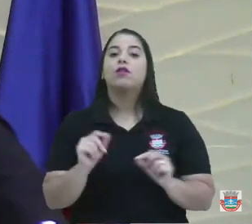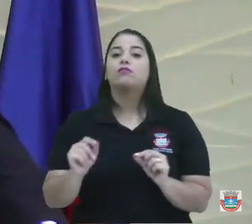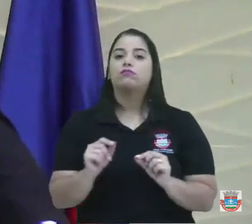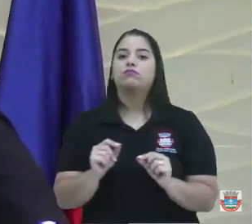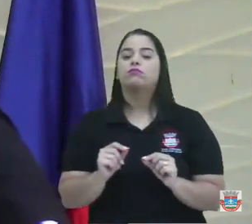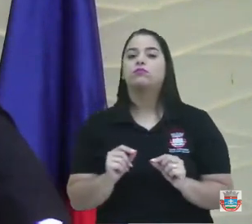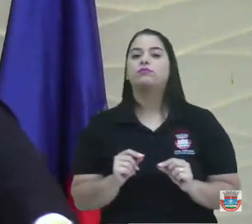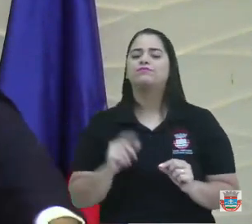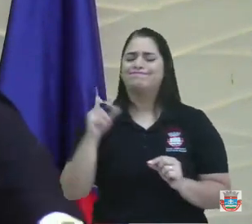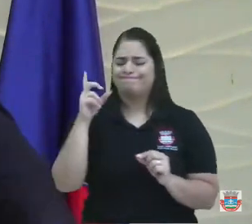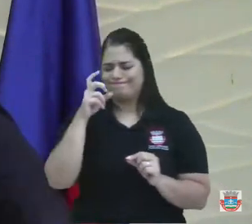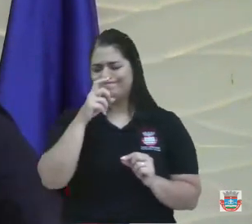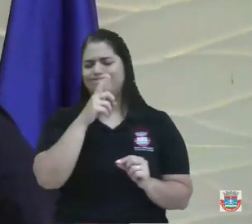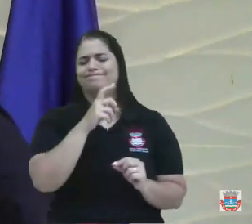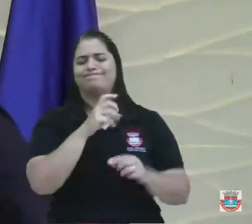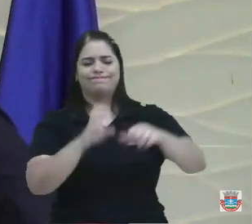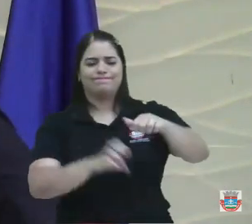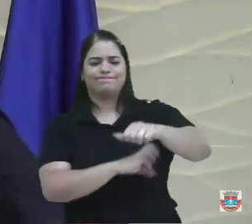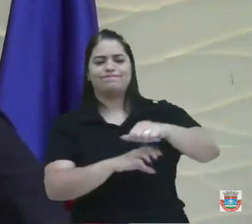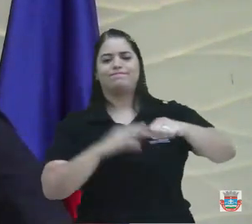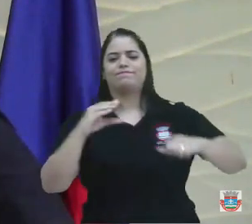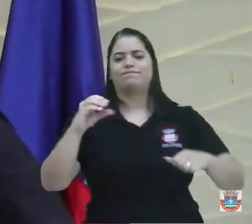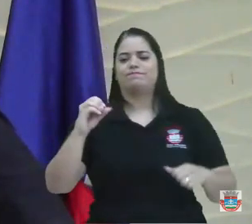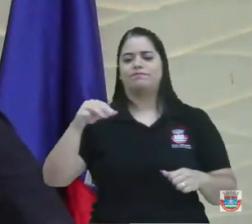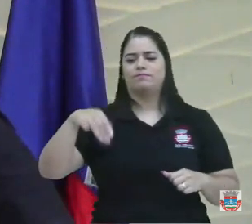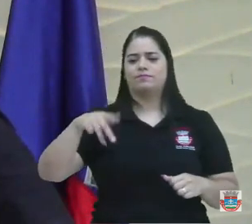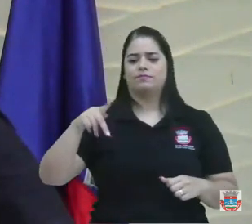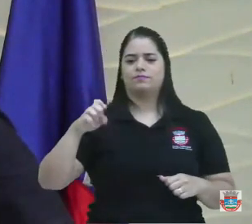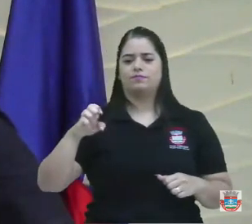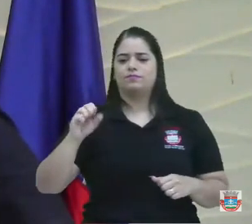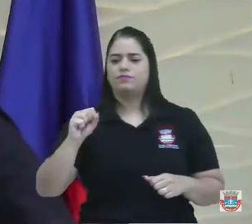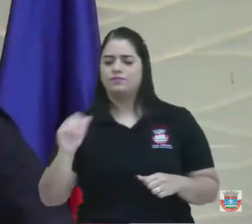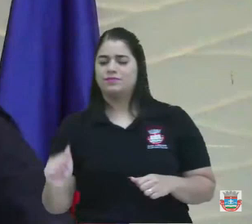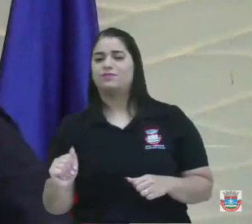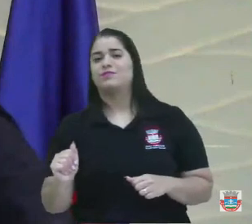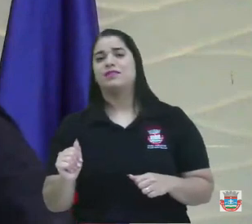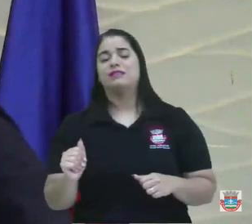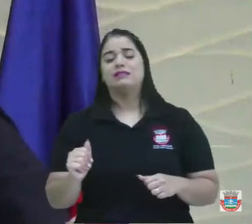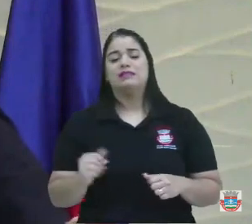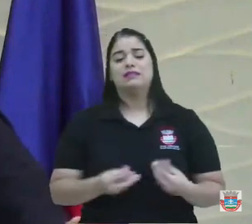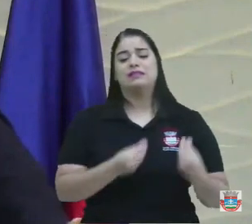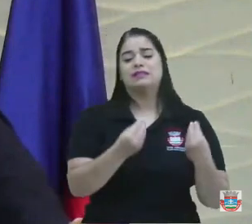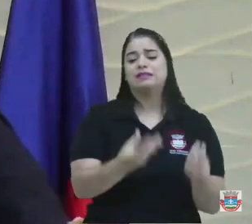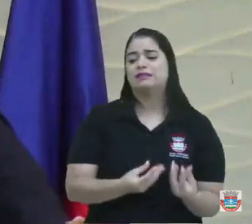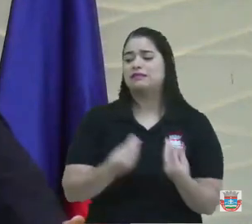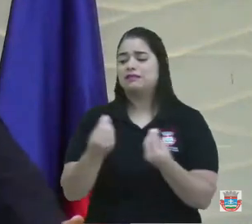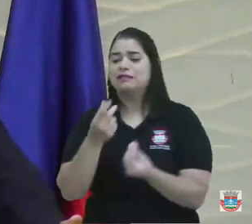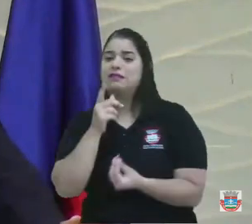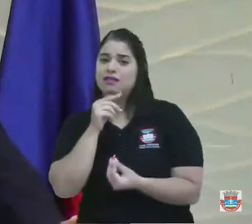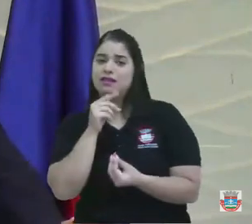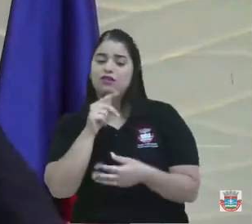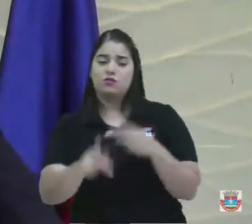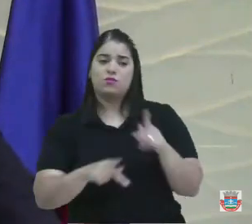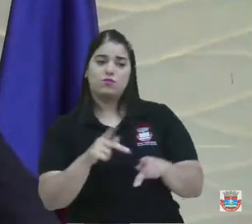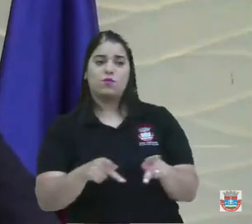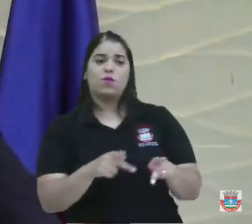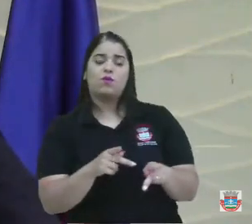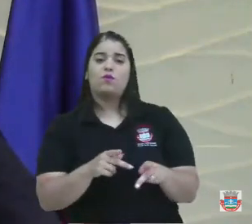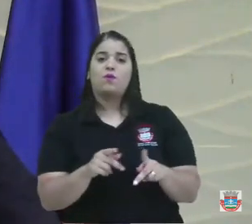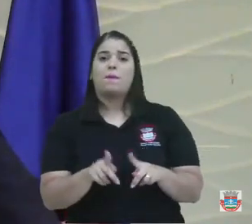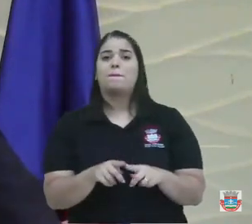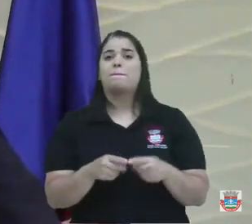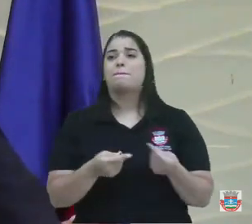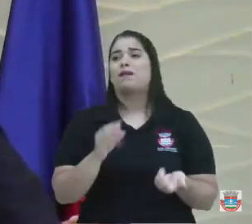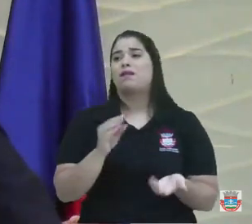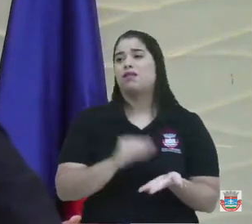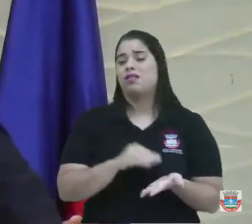sido difícil para a Compesa levar água para a nossa população, não porque não tem água, a água tem, mas porque falta quem faça